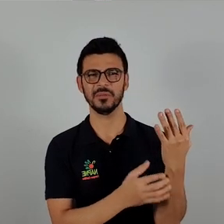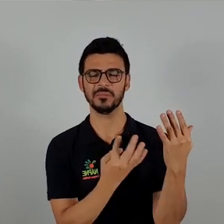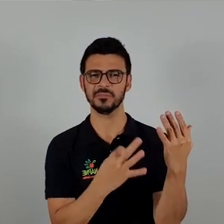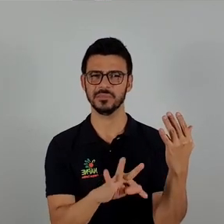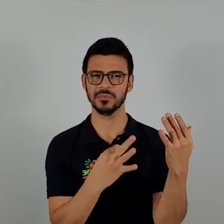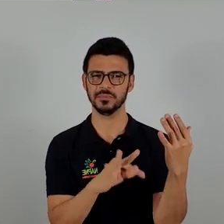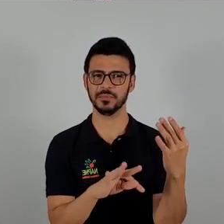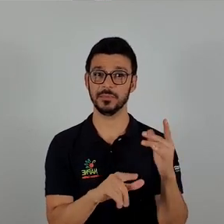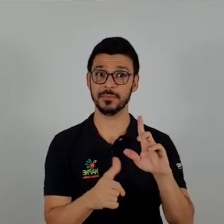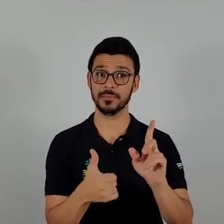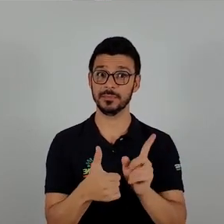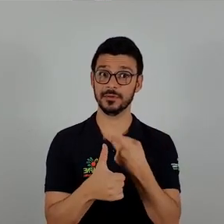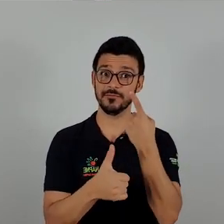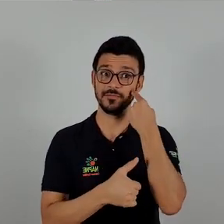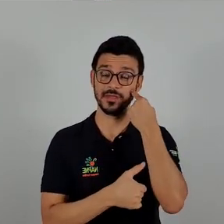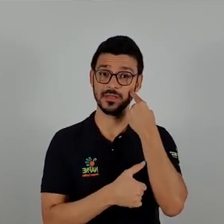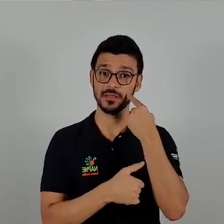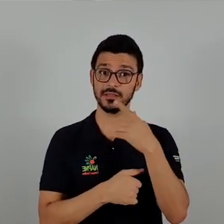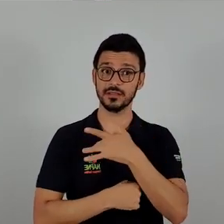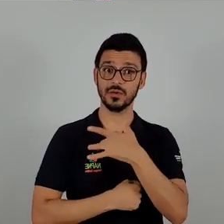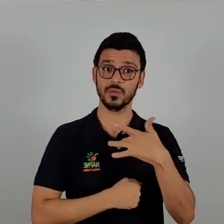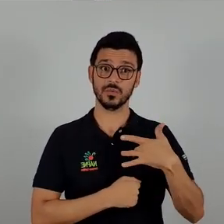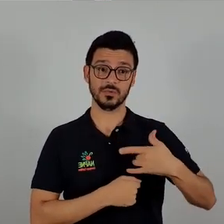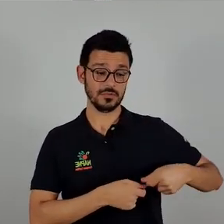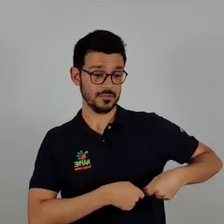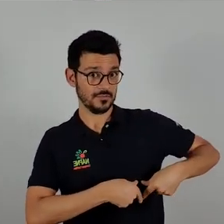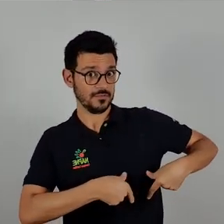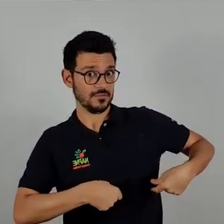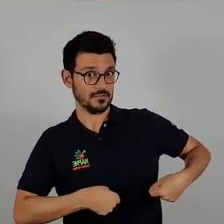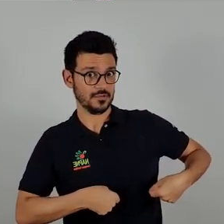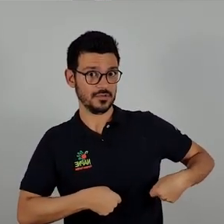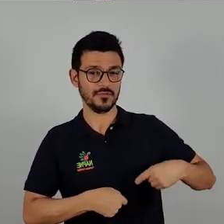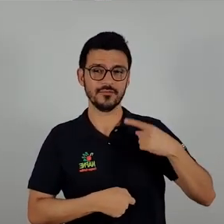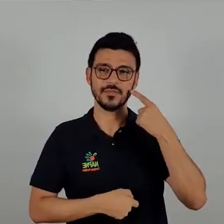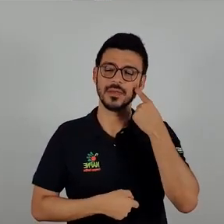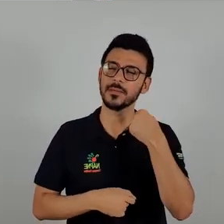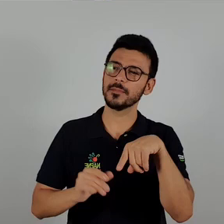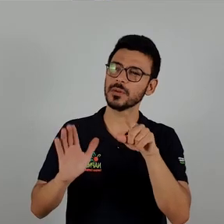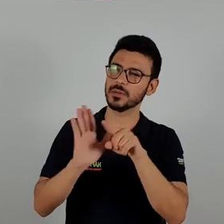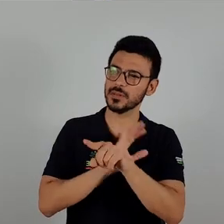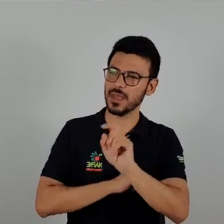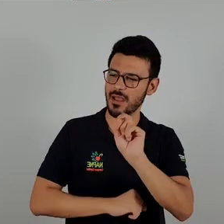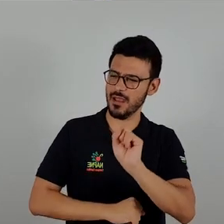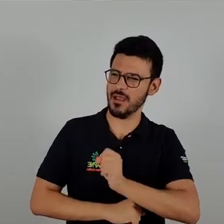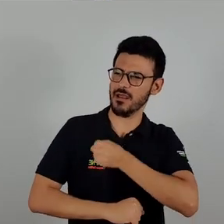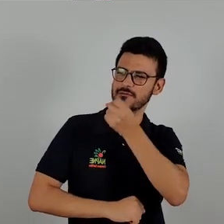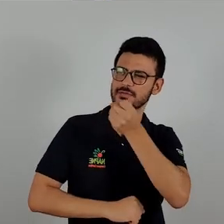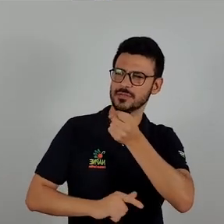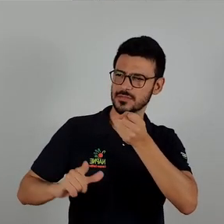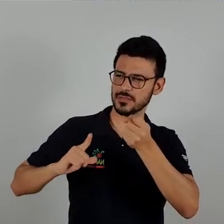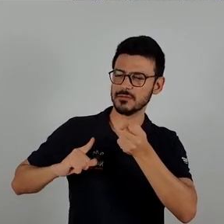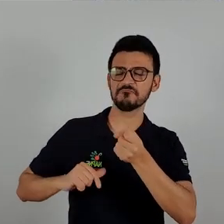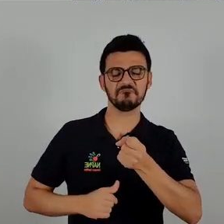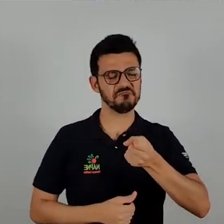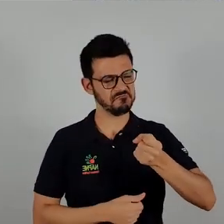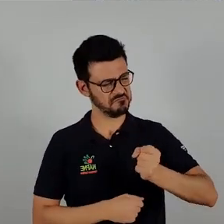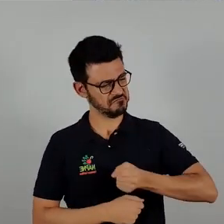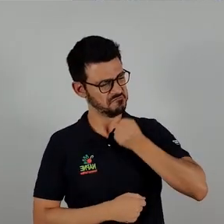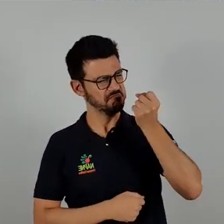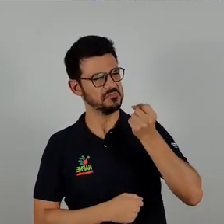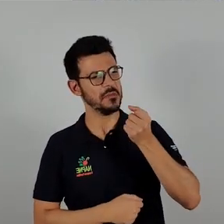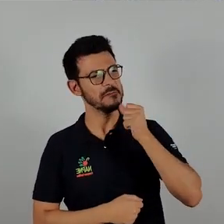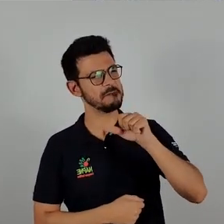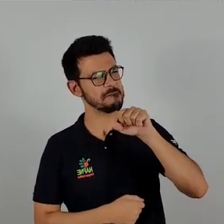Raiva, ira, agressividade, mágoas, perdões, fígado. Fígado controla os tendões e os ligamentos. Lembra que eu falei no começo